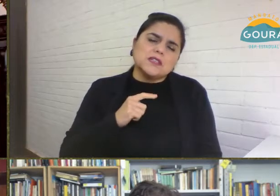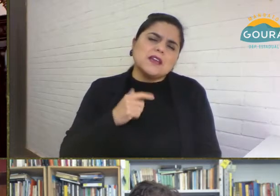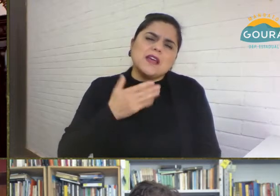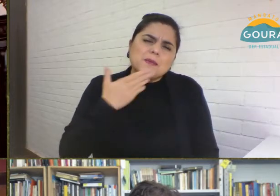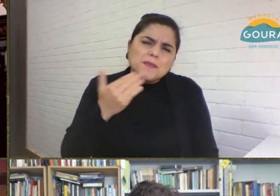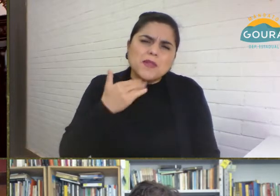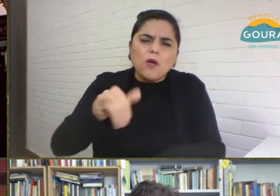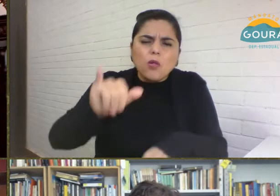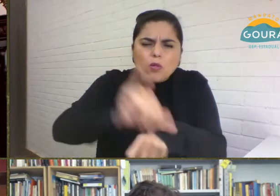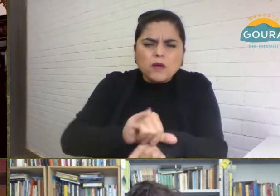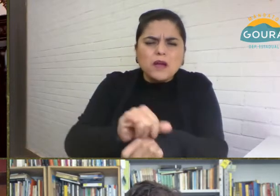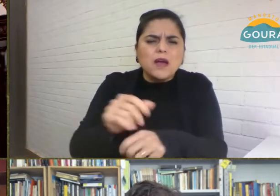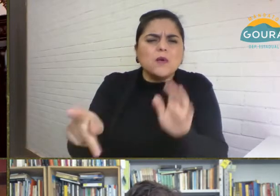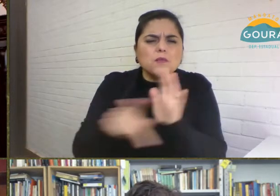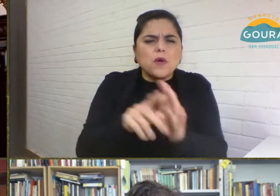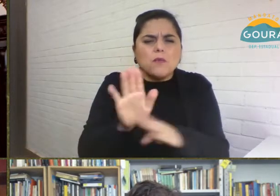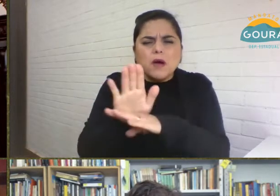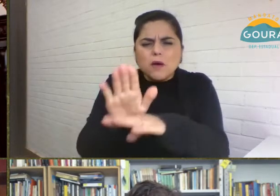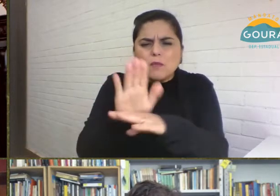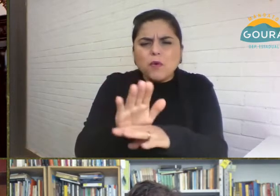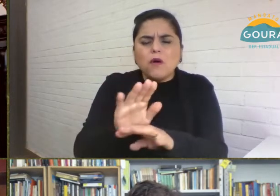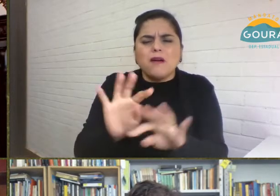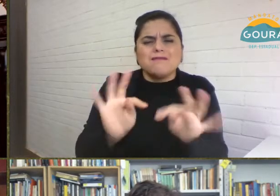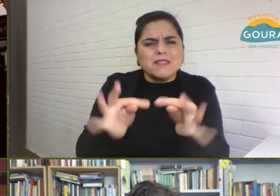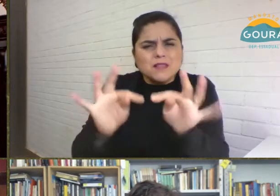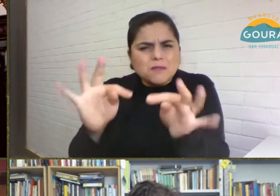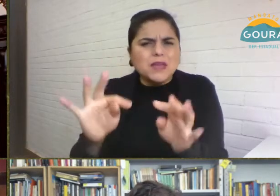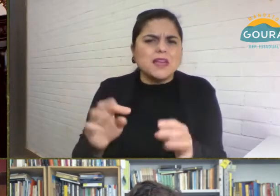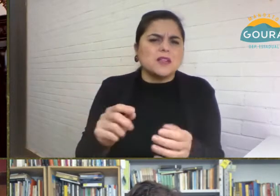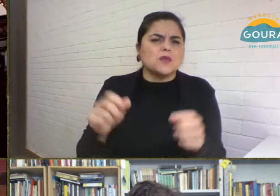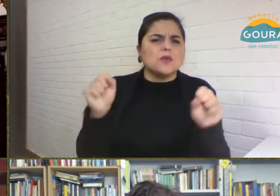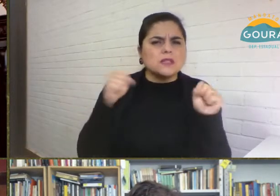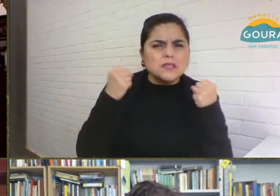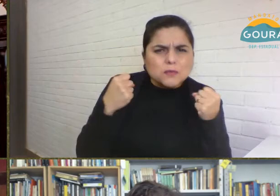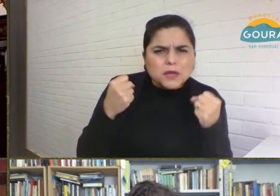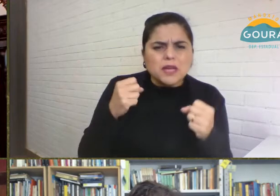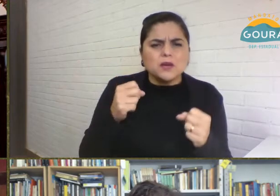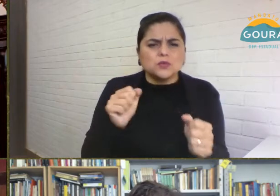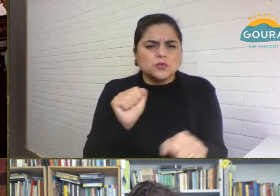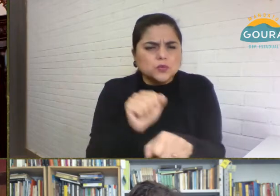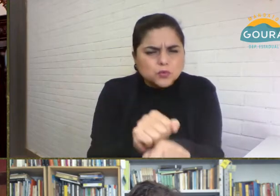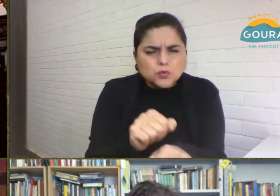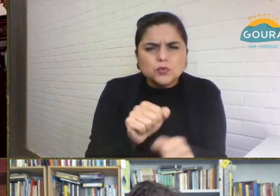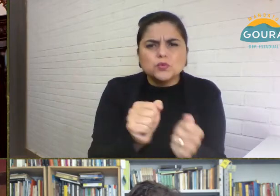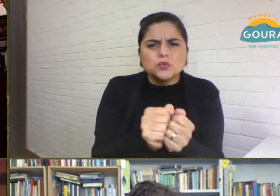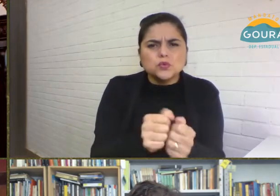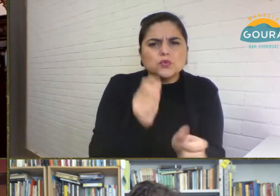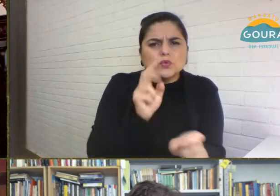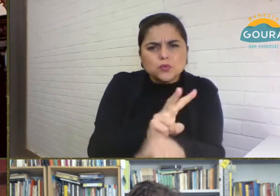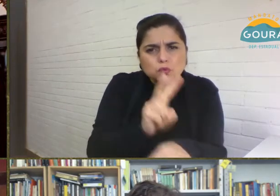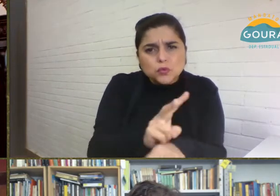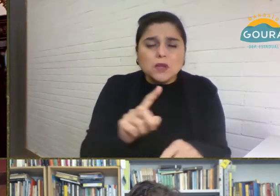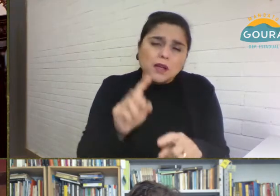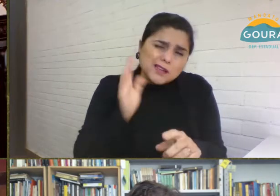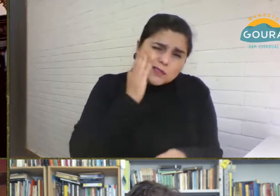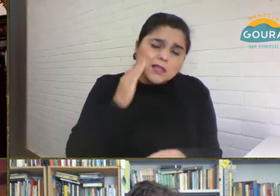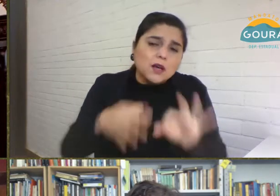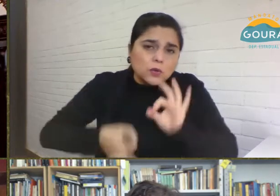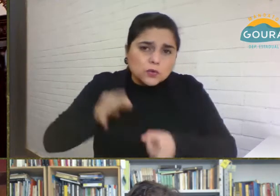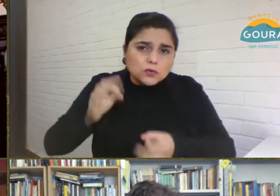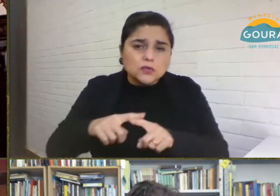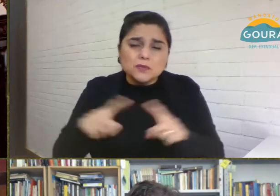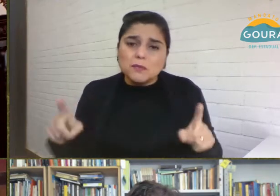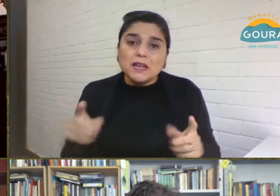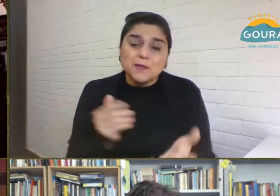tratamento, comunidades terapêuticas. Embora fosse um assunto de justiça, o que é facto é que a abordagem começou desde muito